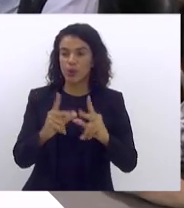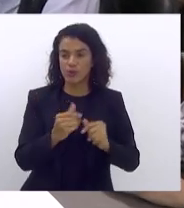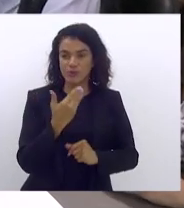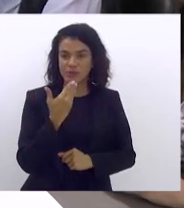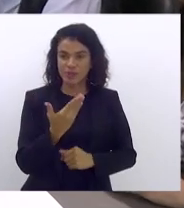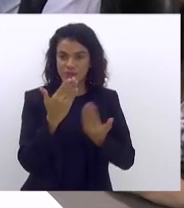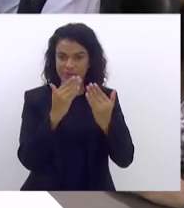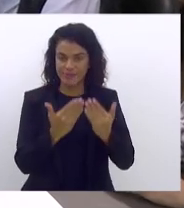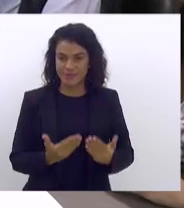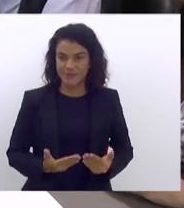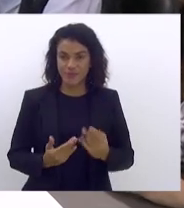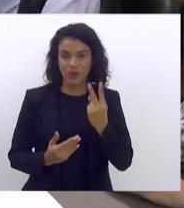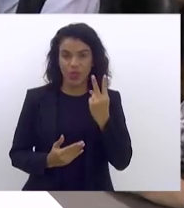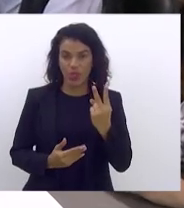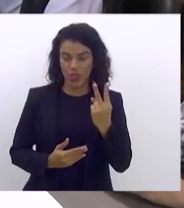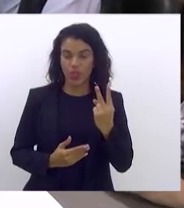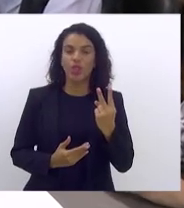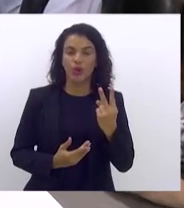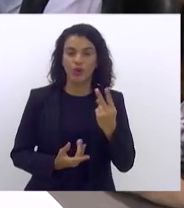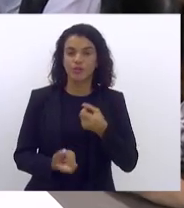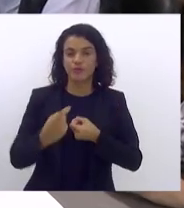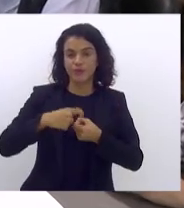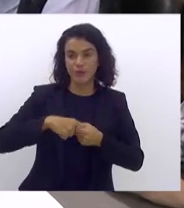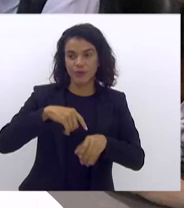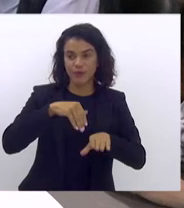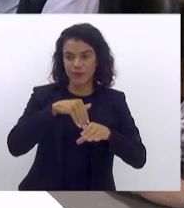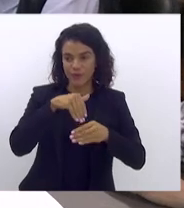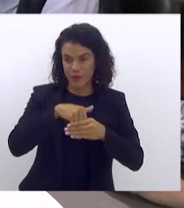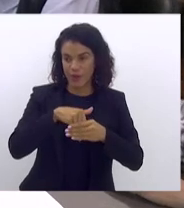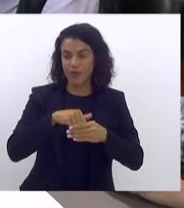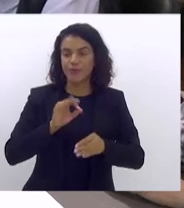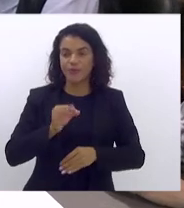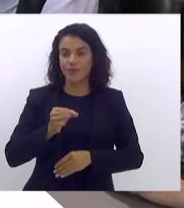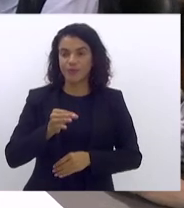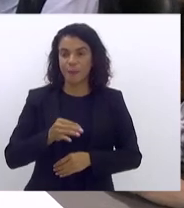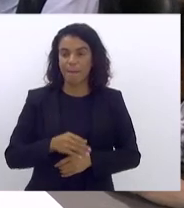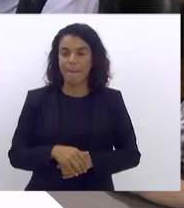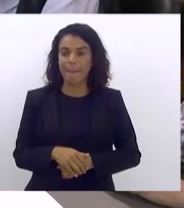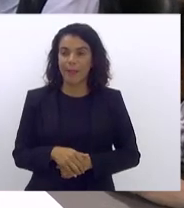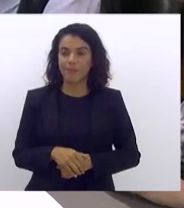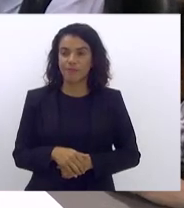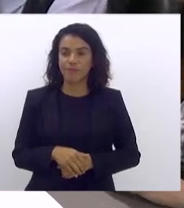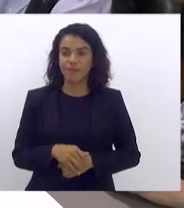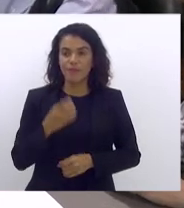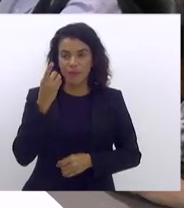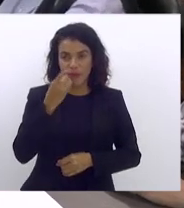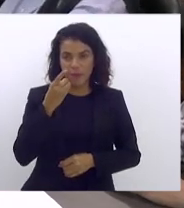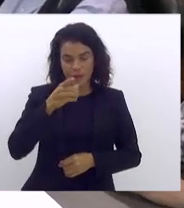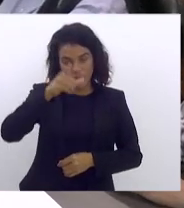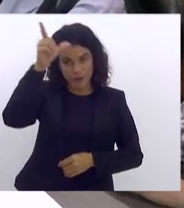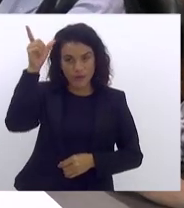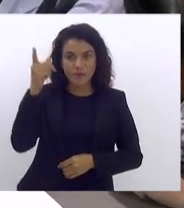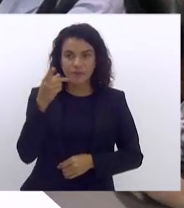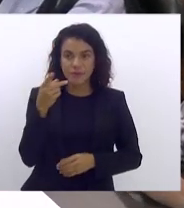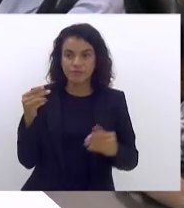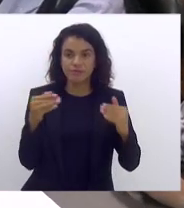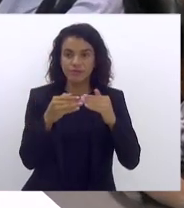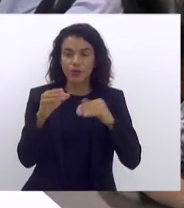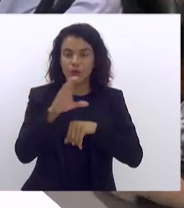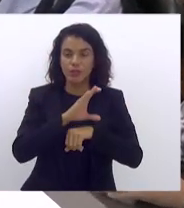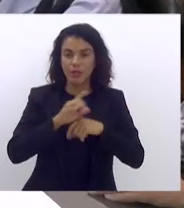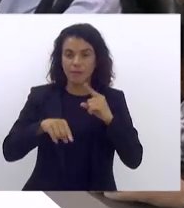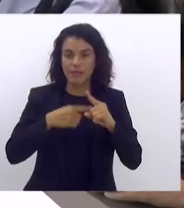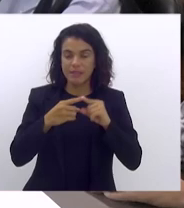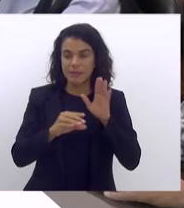Mas dois retornaram com voto. Me perdoe. Um voto em separado do deputado Luiz Paulo pela constitucionalidade com emendas